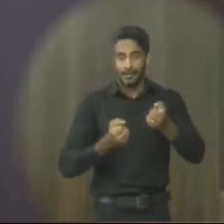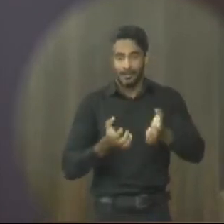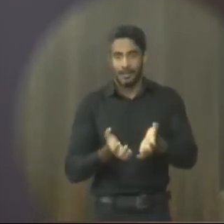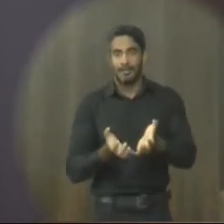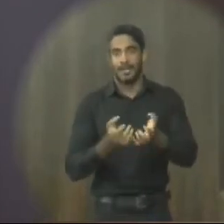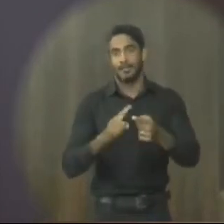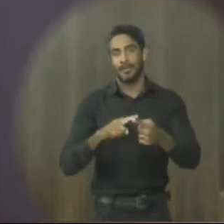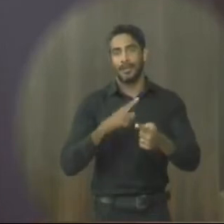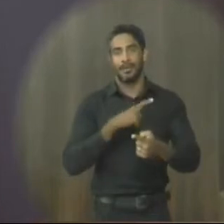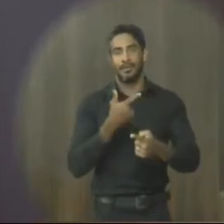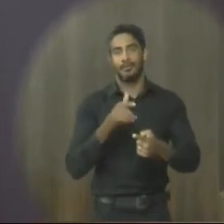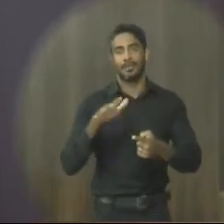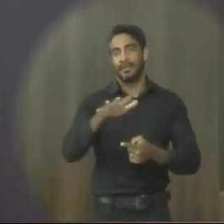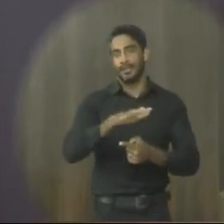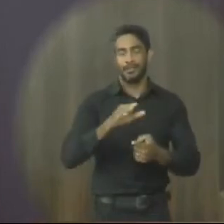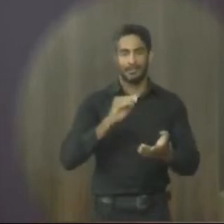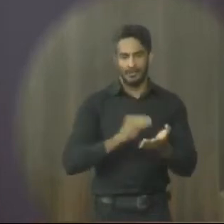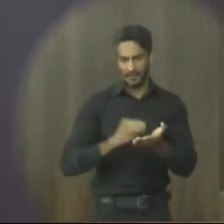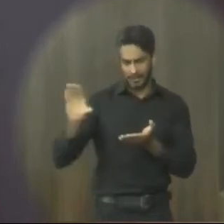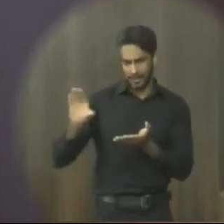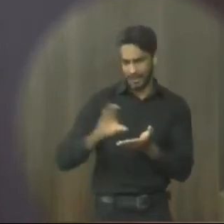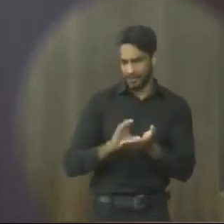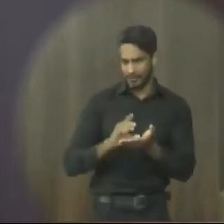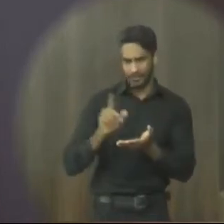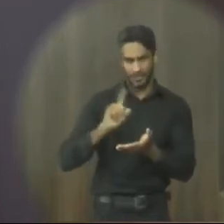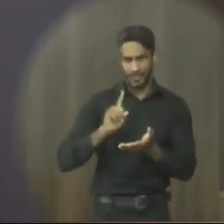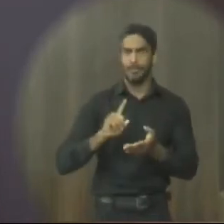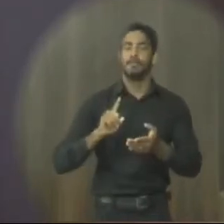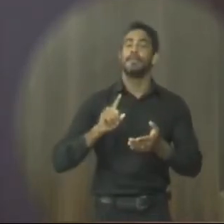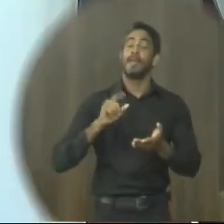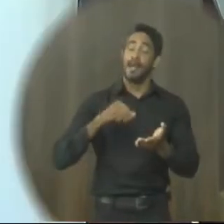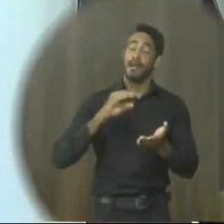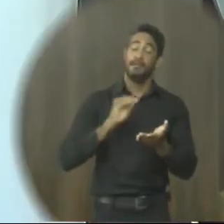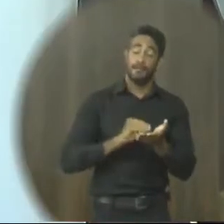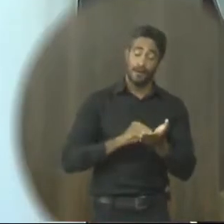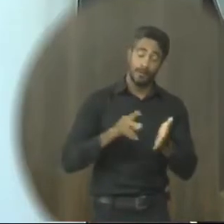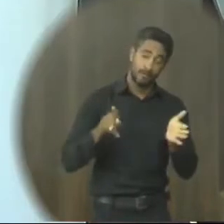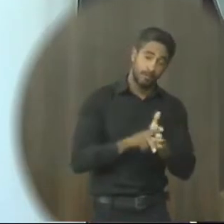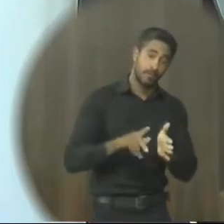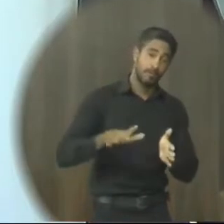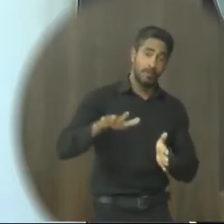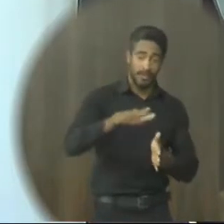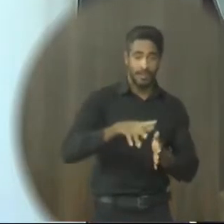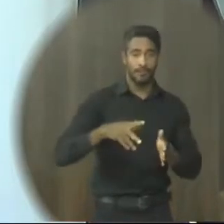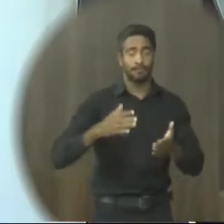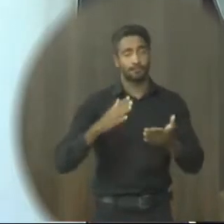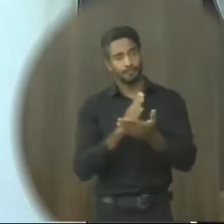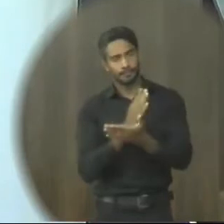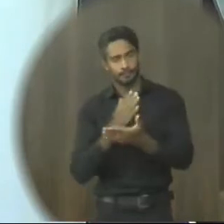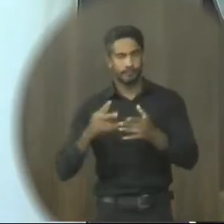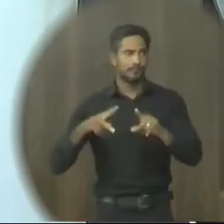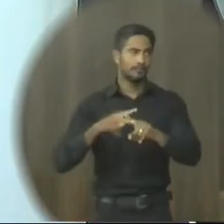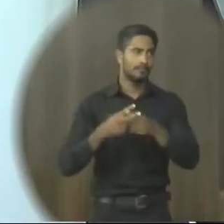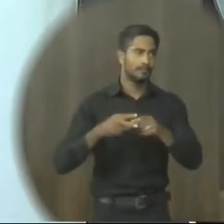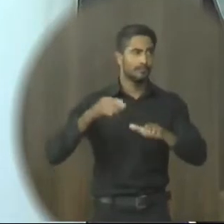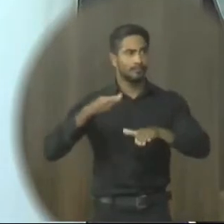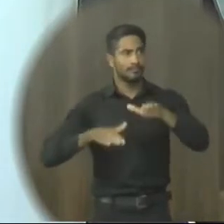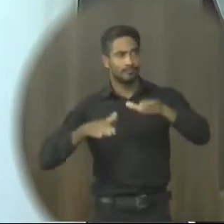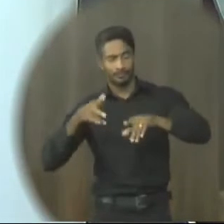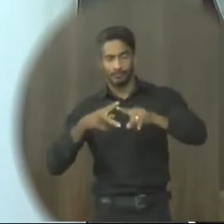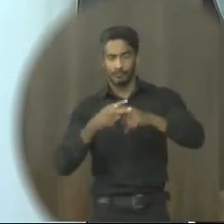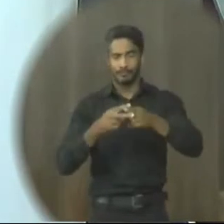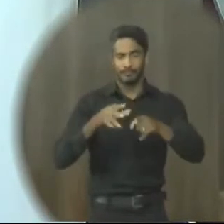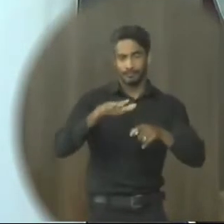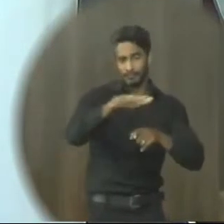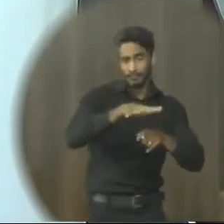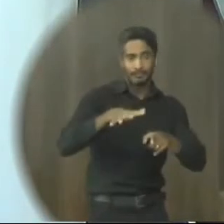região. Não é falta de recurso, é falta da região. E algumas manutenções, talvez uma manutenção na região